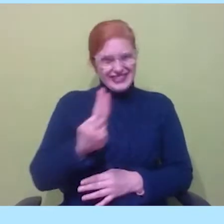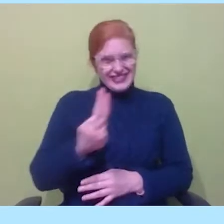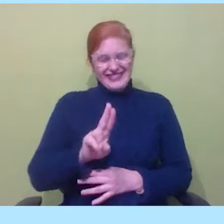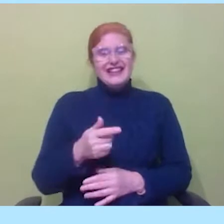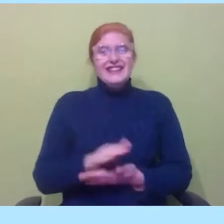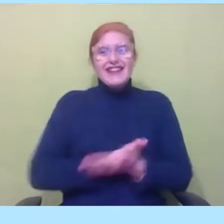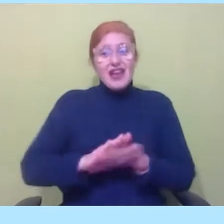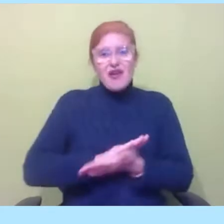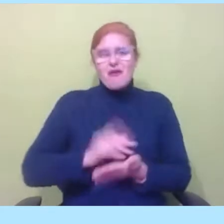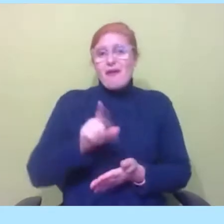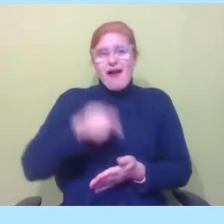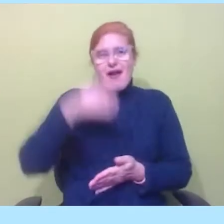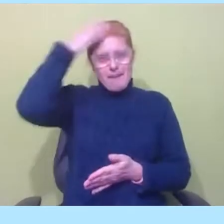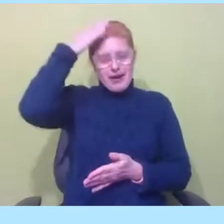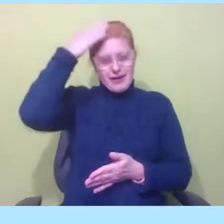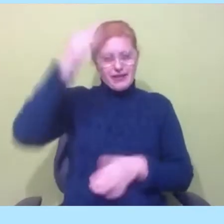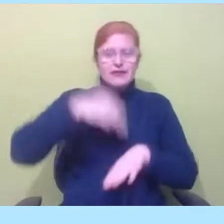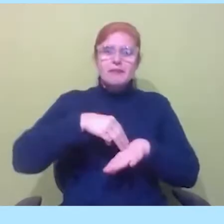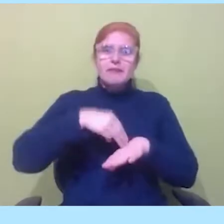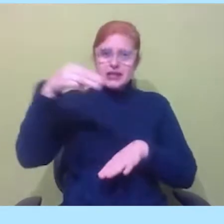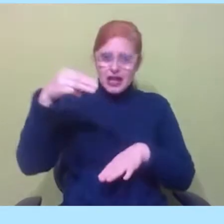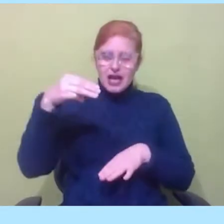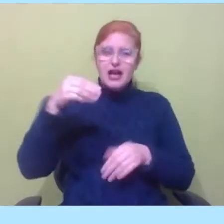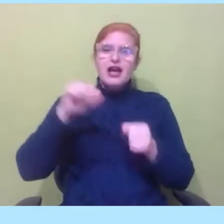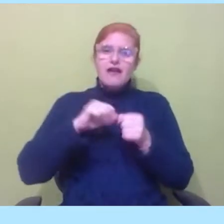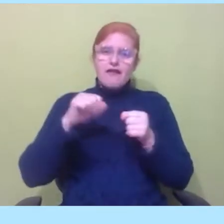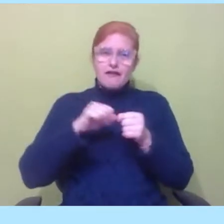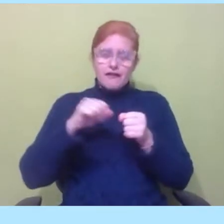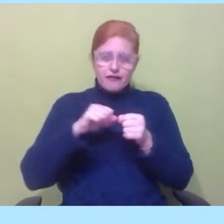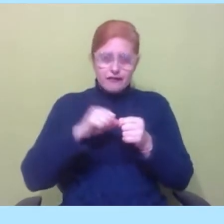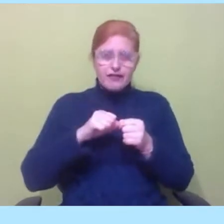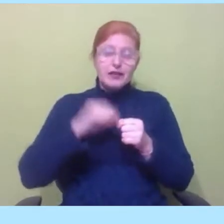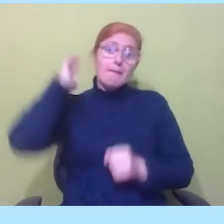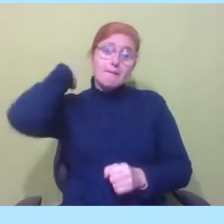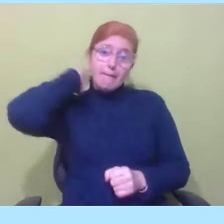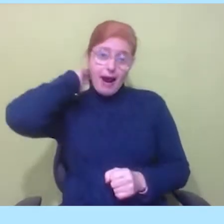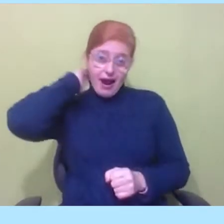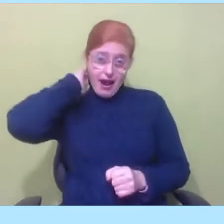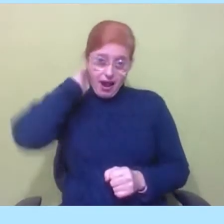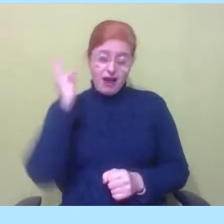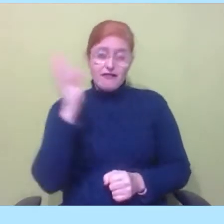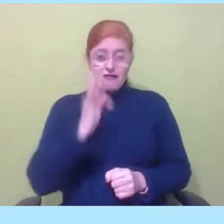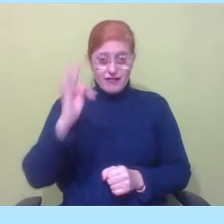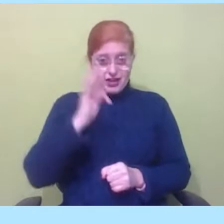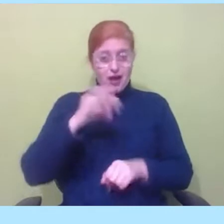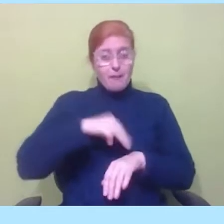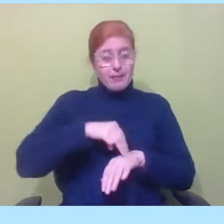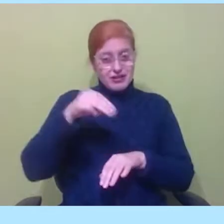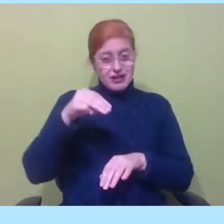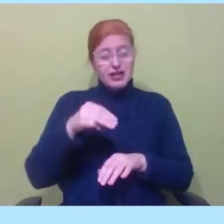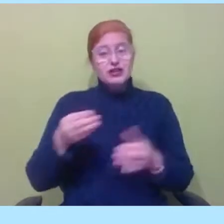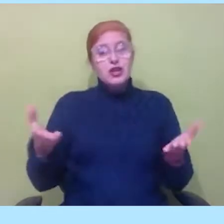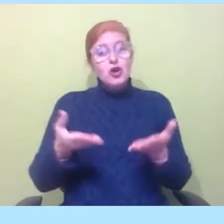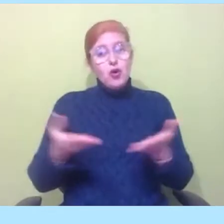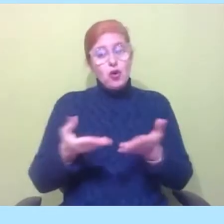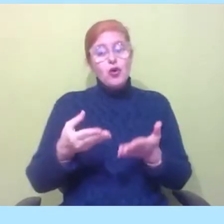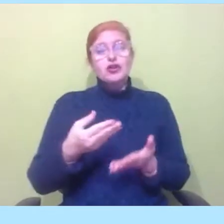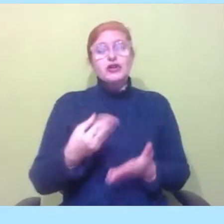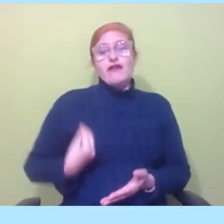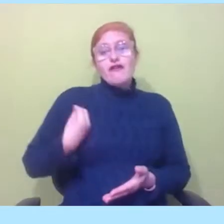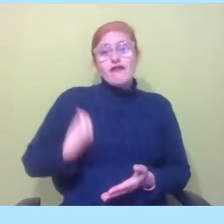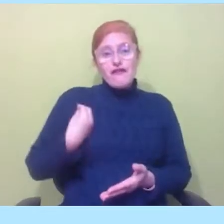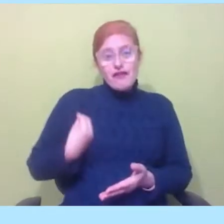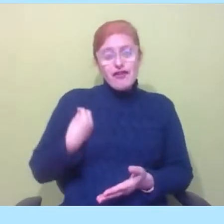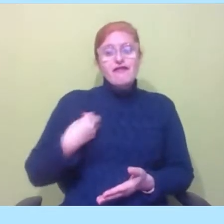foi na Federal do Pará, paraense, sou de Belém, e atualmente eu moro em Salvador e estou cursando a